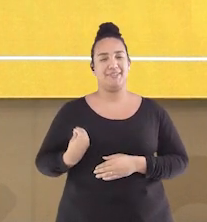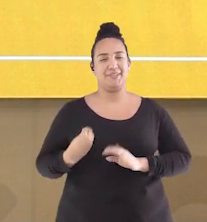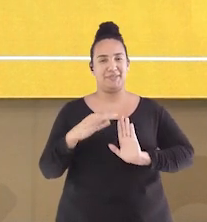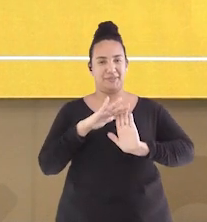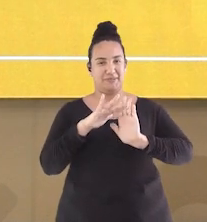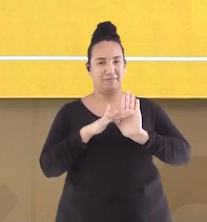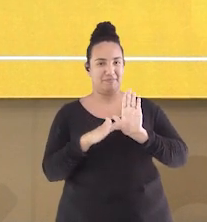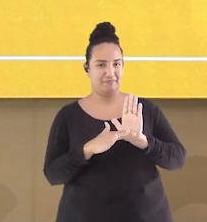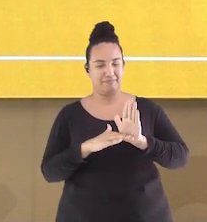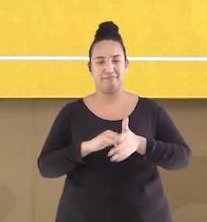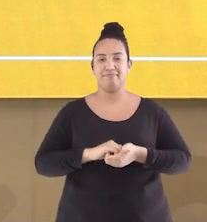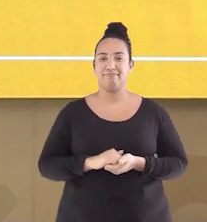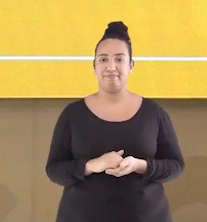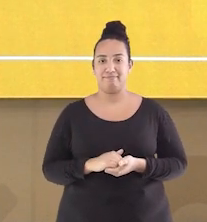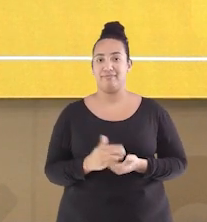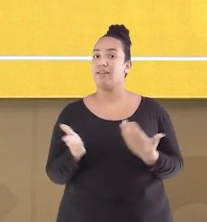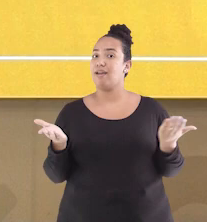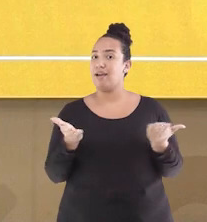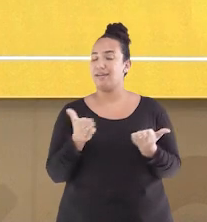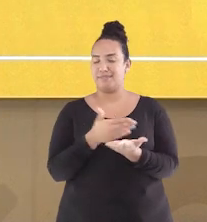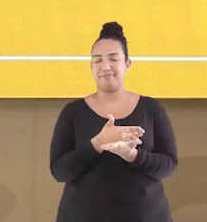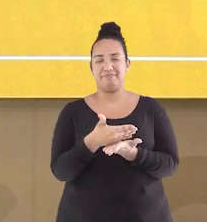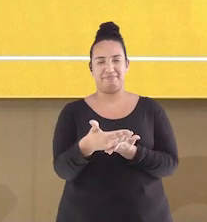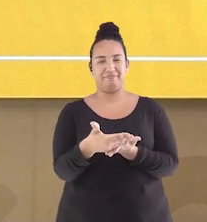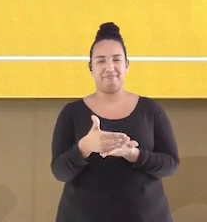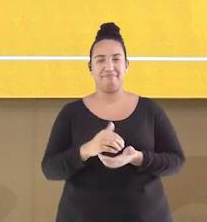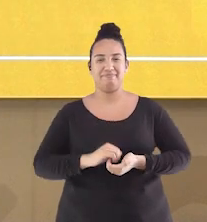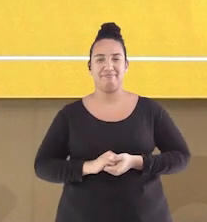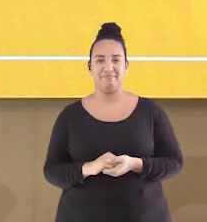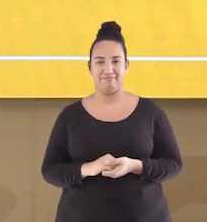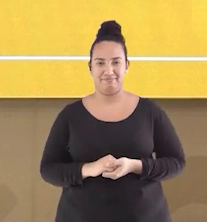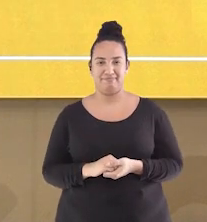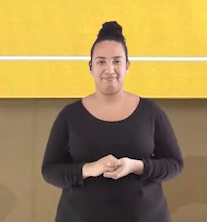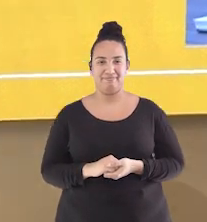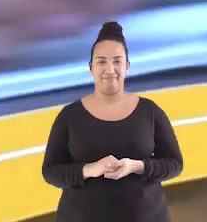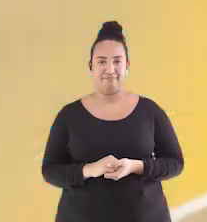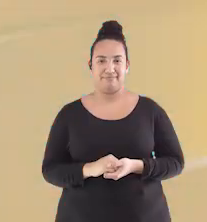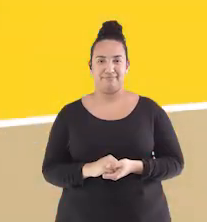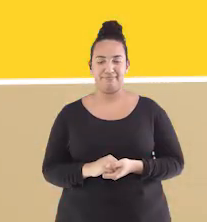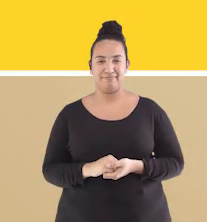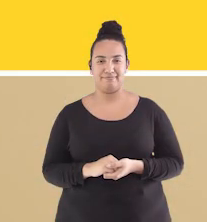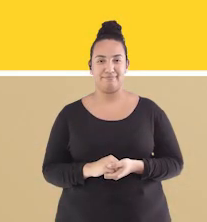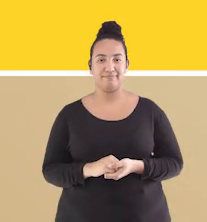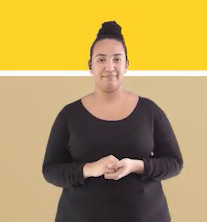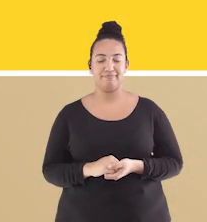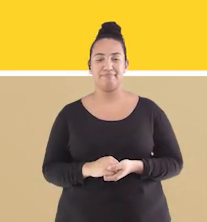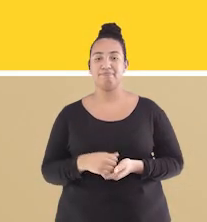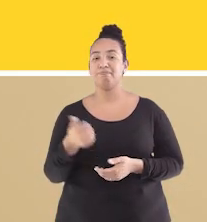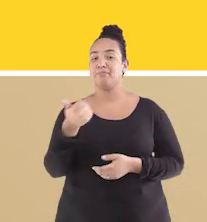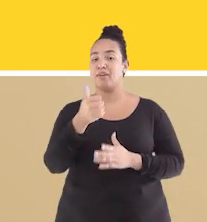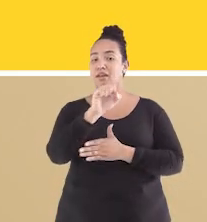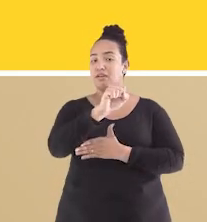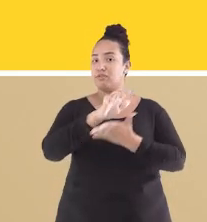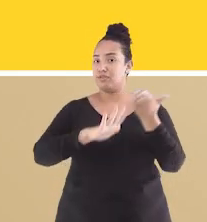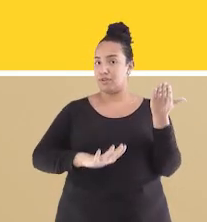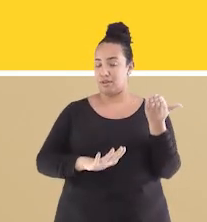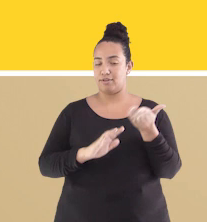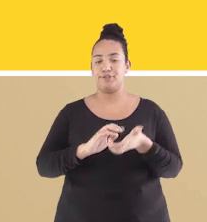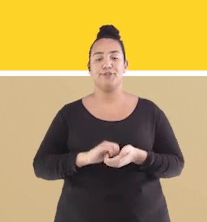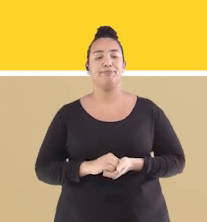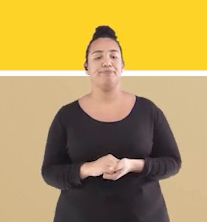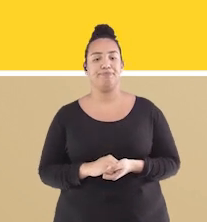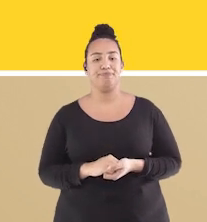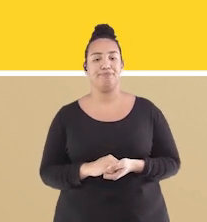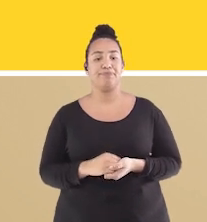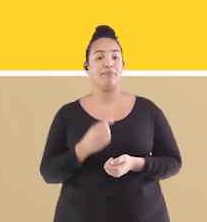sua presença. Agora sim, vamos começar as nossas atividades. Questão 1. Analise